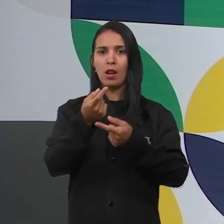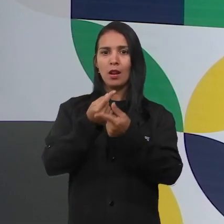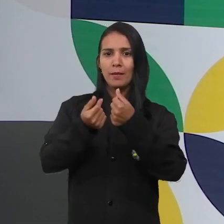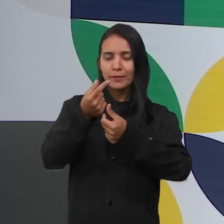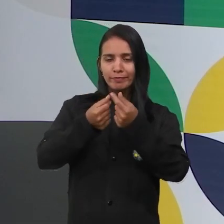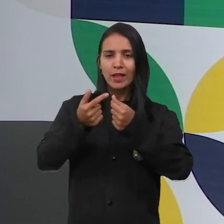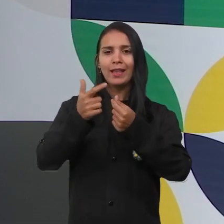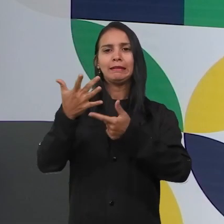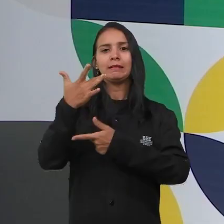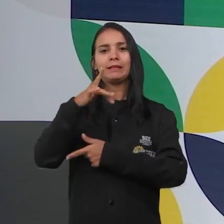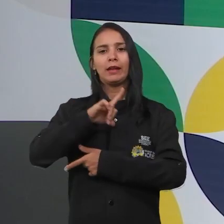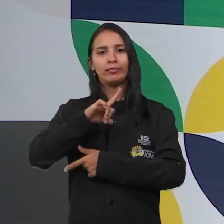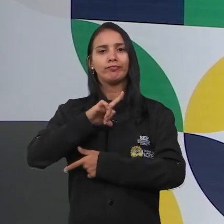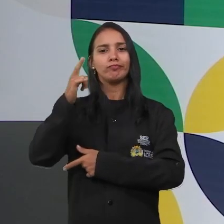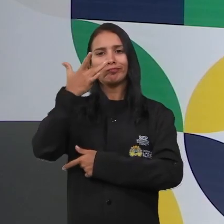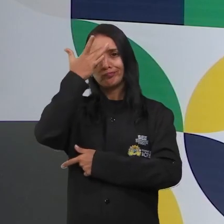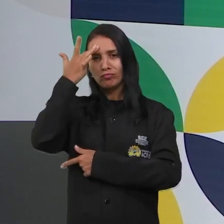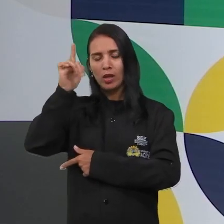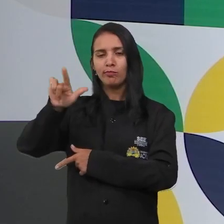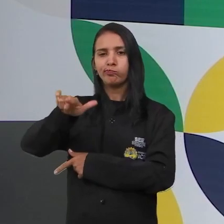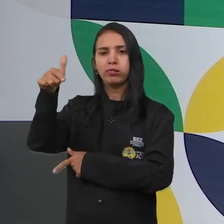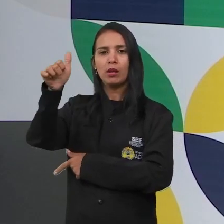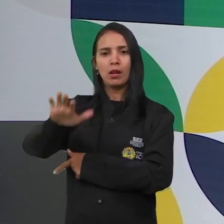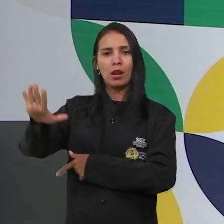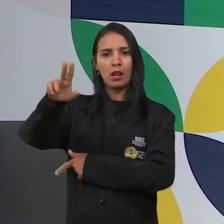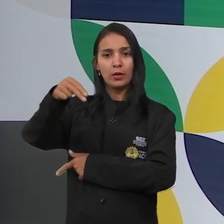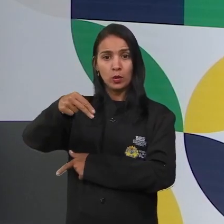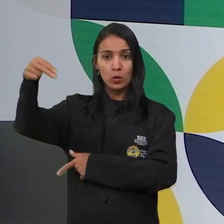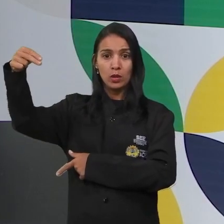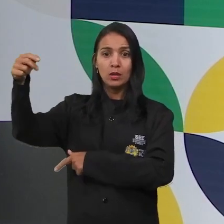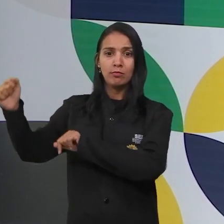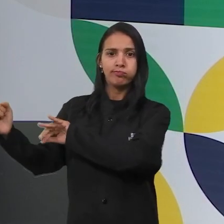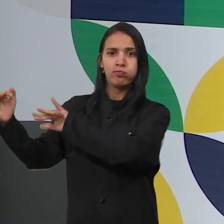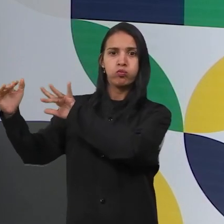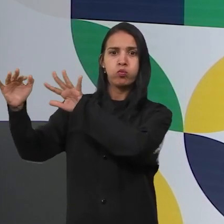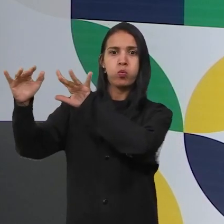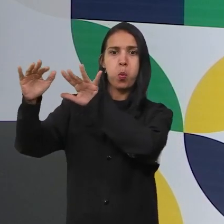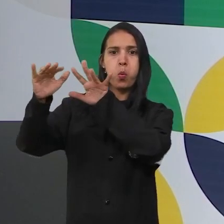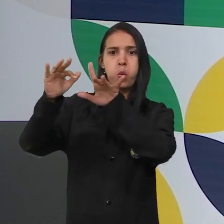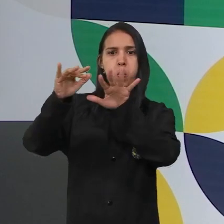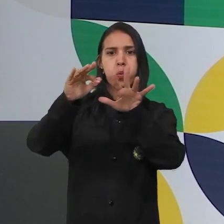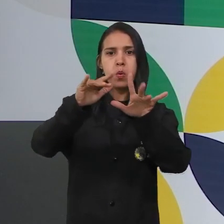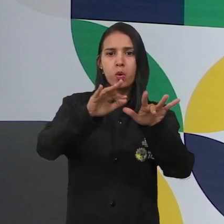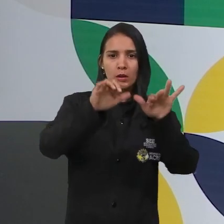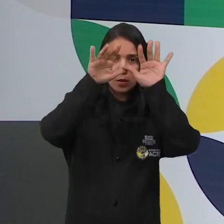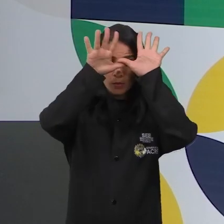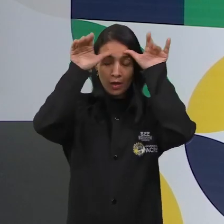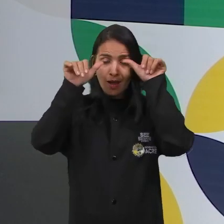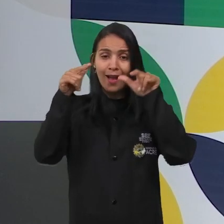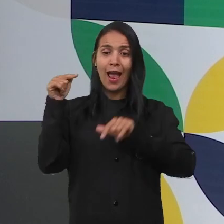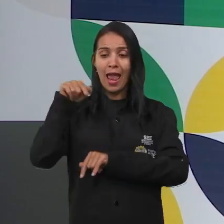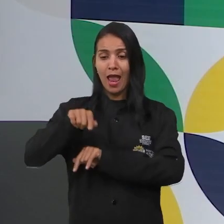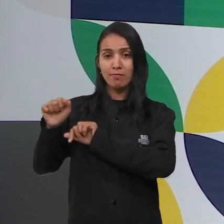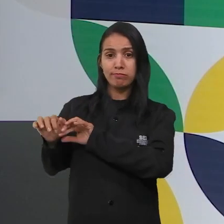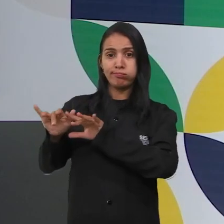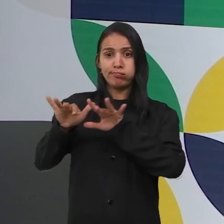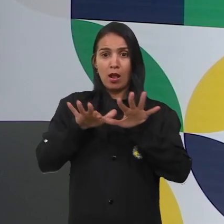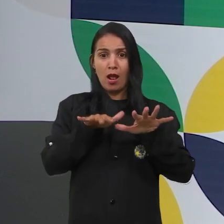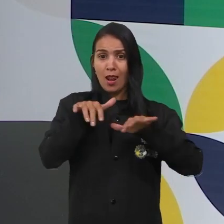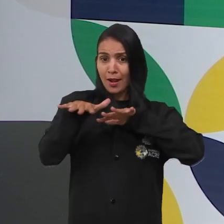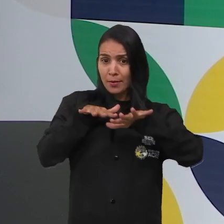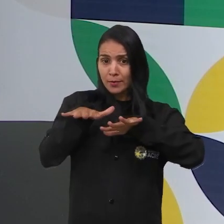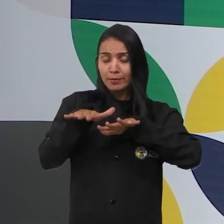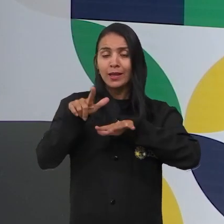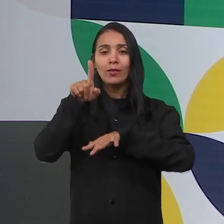pessoas migraram do Nordeste em direção ao Acre. E essa migração ela se deu principalmente por pessoas